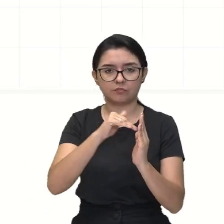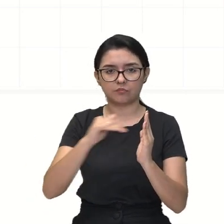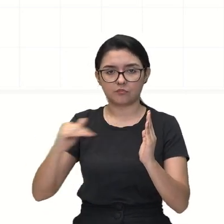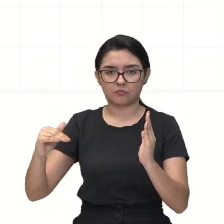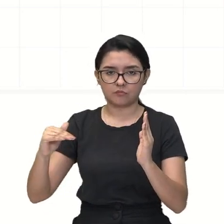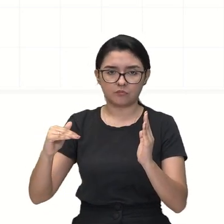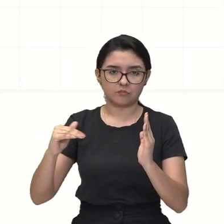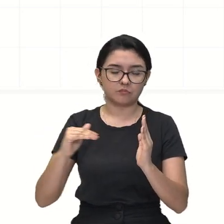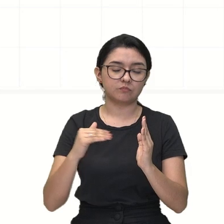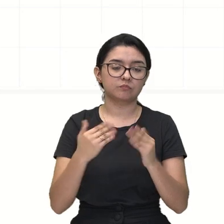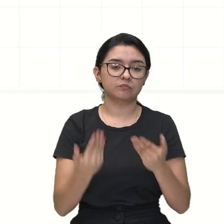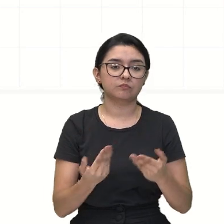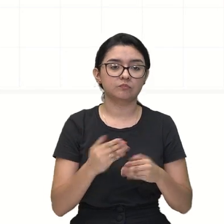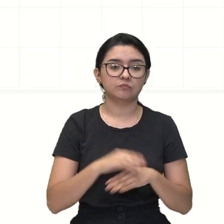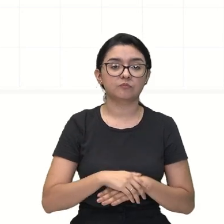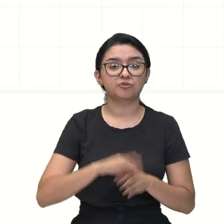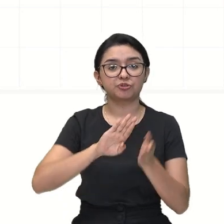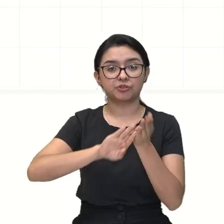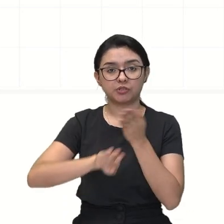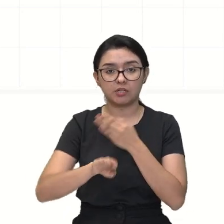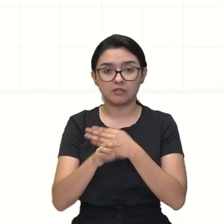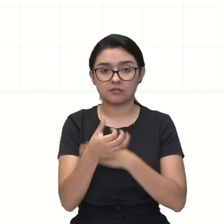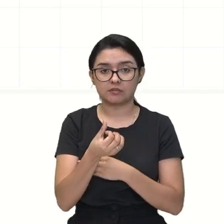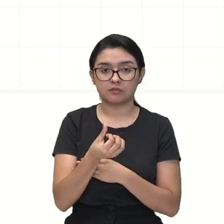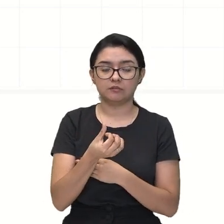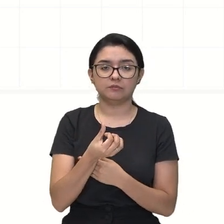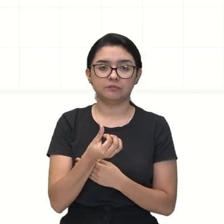foram tomadas 6, ó.